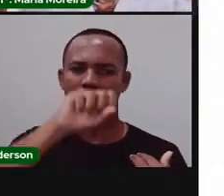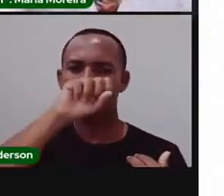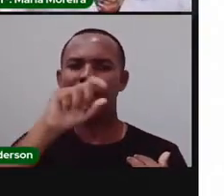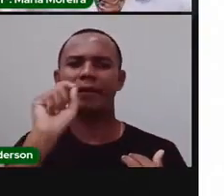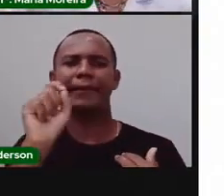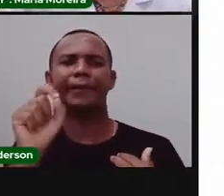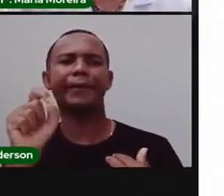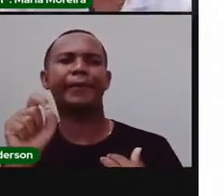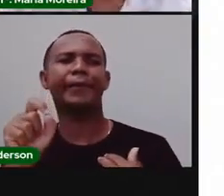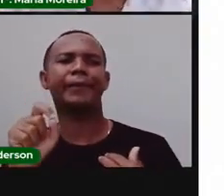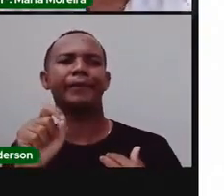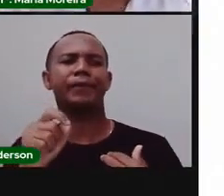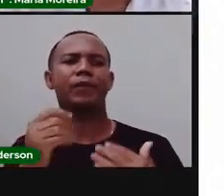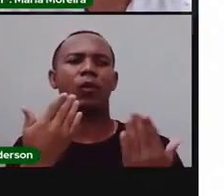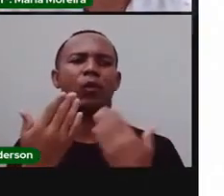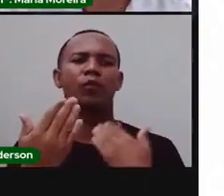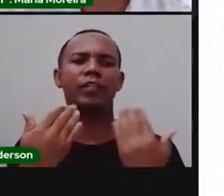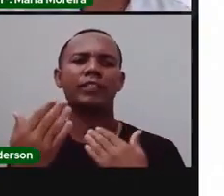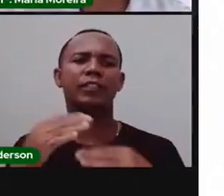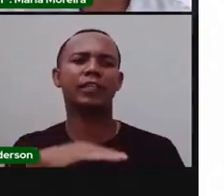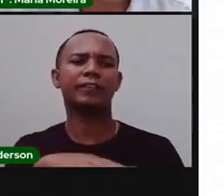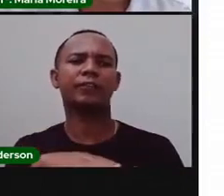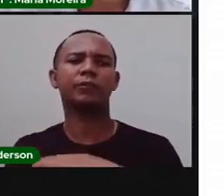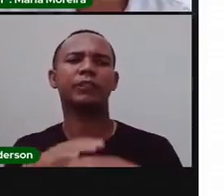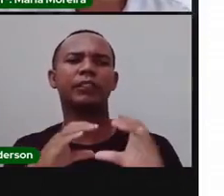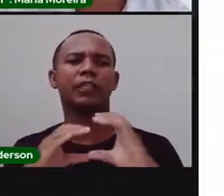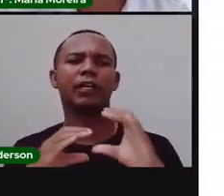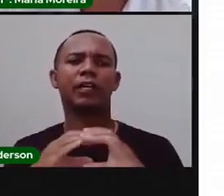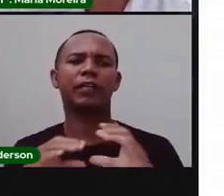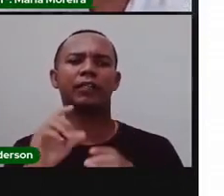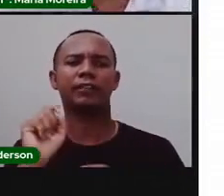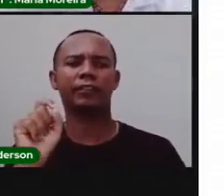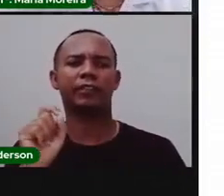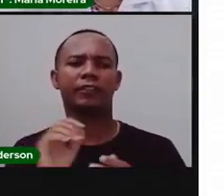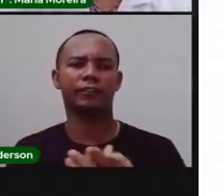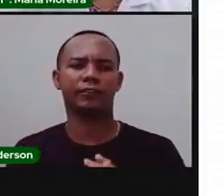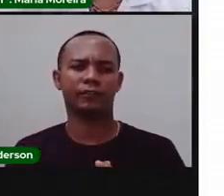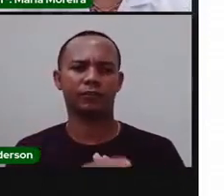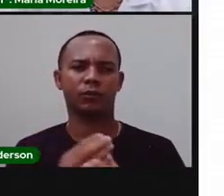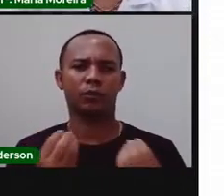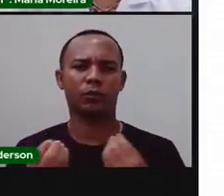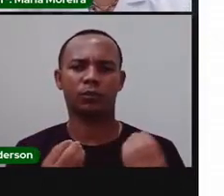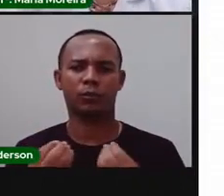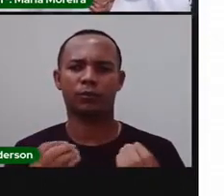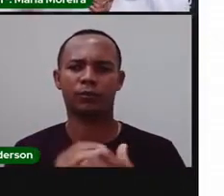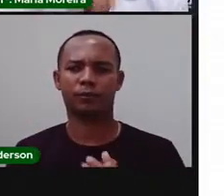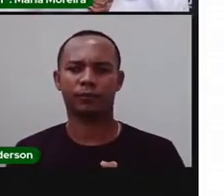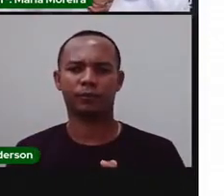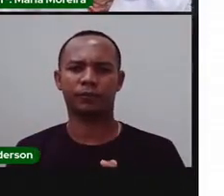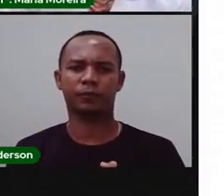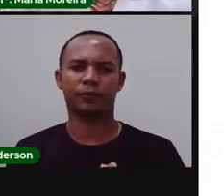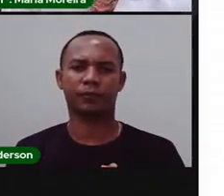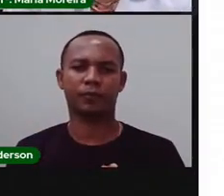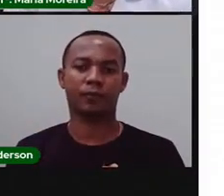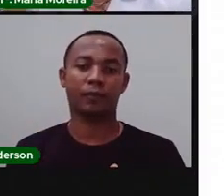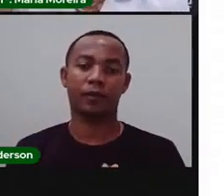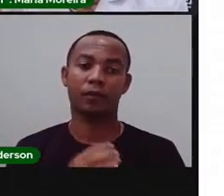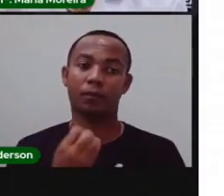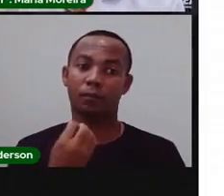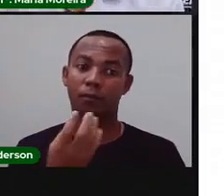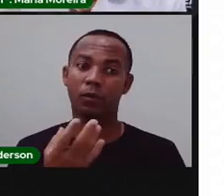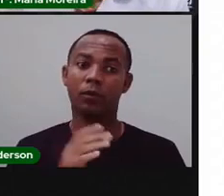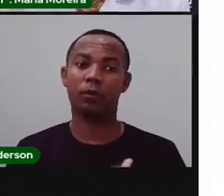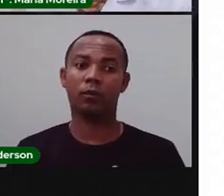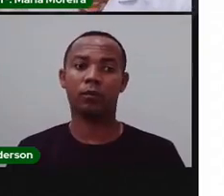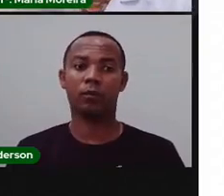escrevendo, escrevendo, escrevendo. Vamos lá? Não estou vendo empenho de vocês. Bom.